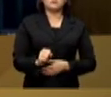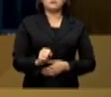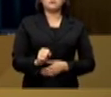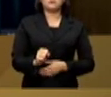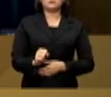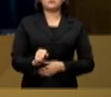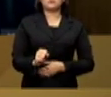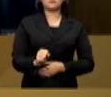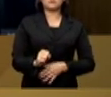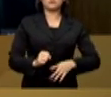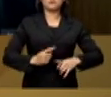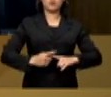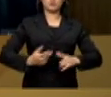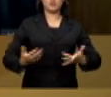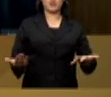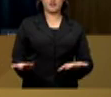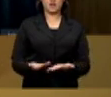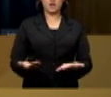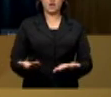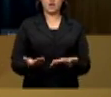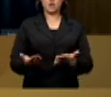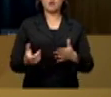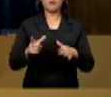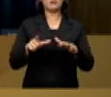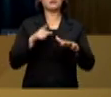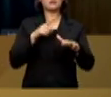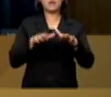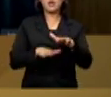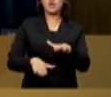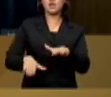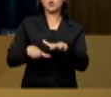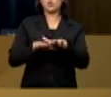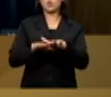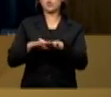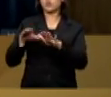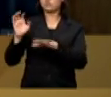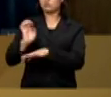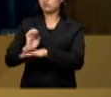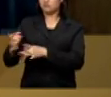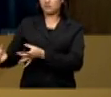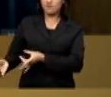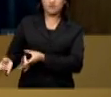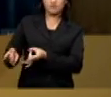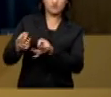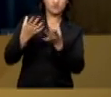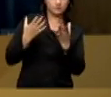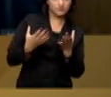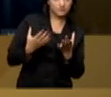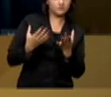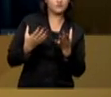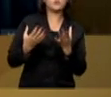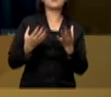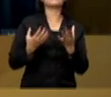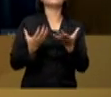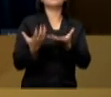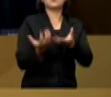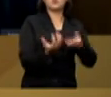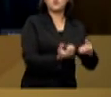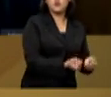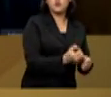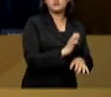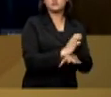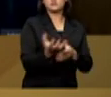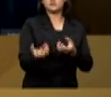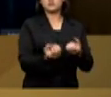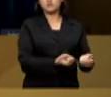uma vez que igualou o tratamento conferido ao destinatário quando ele for contribuinte do imposto e quando não